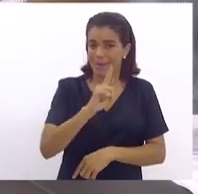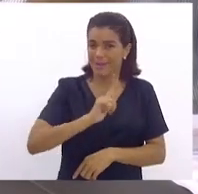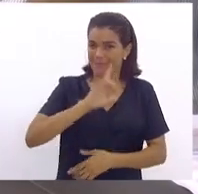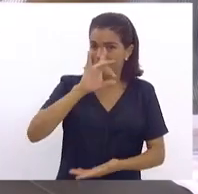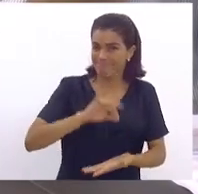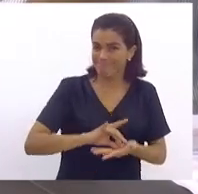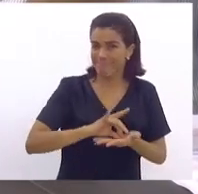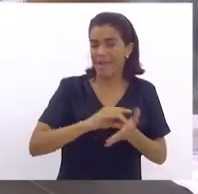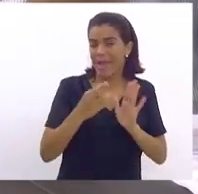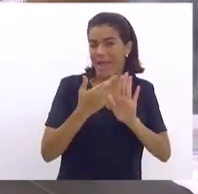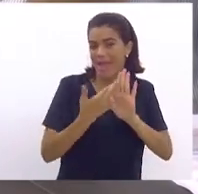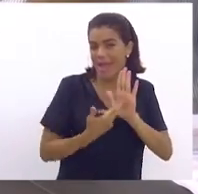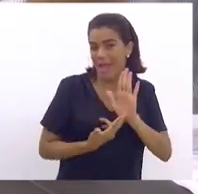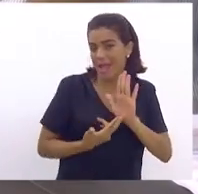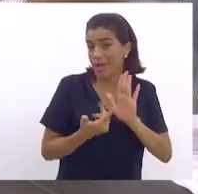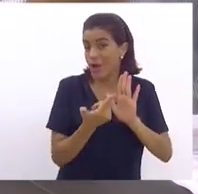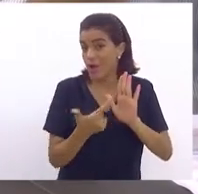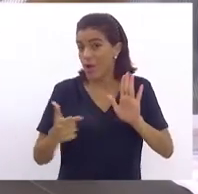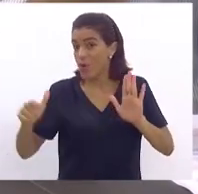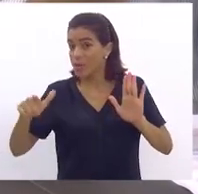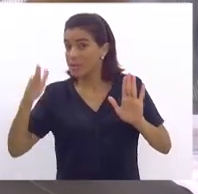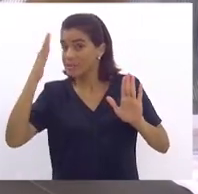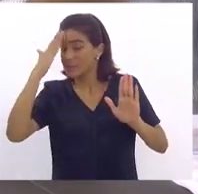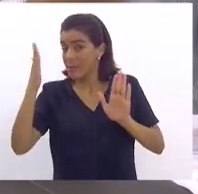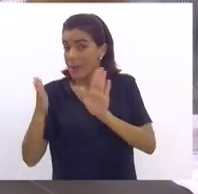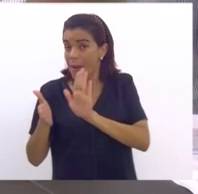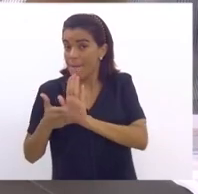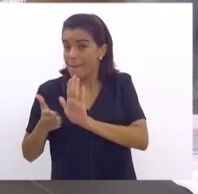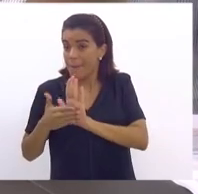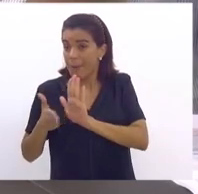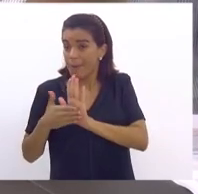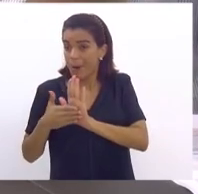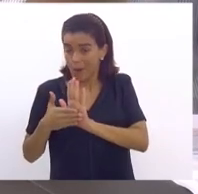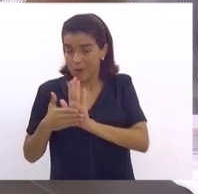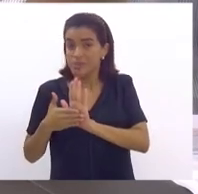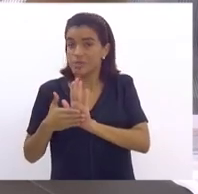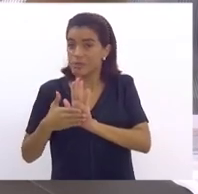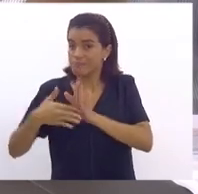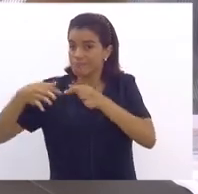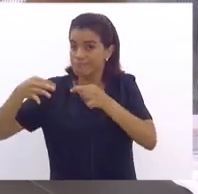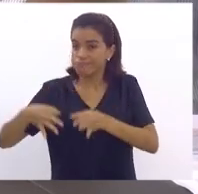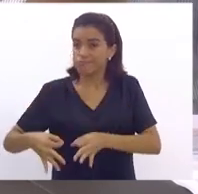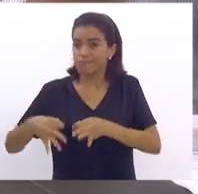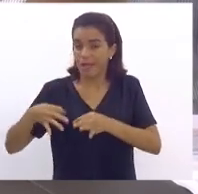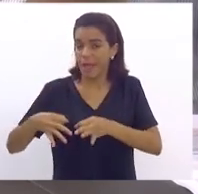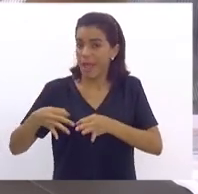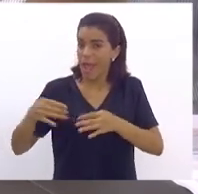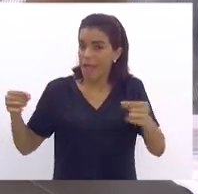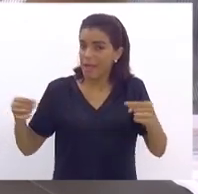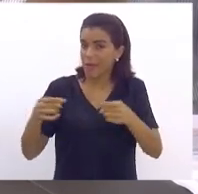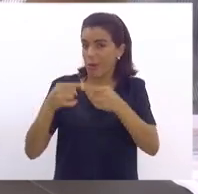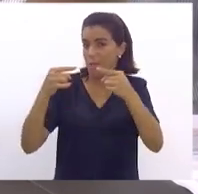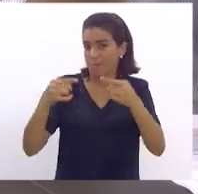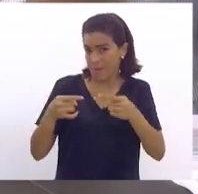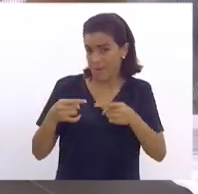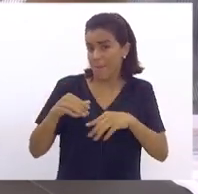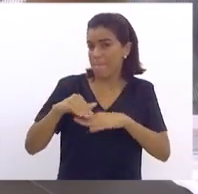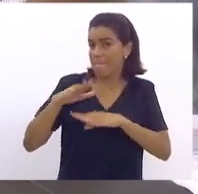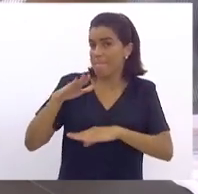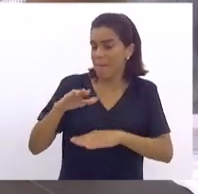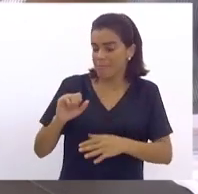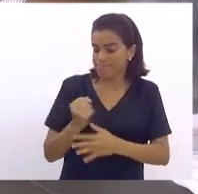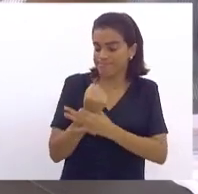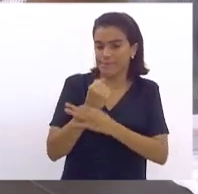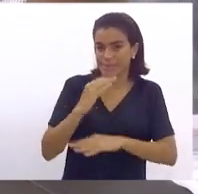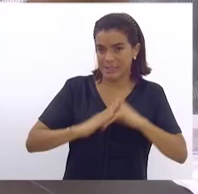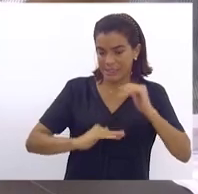realmente esse regramento, outra coisa é saber se essa proposta de regramento é a conveniente, que tem mais sustentação